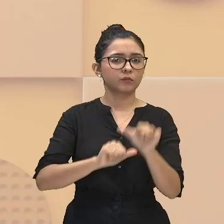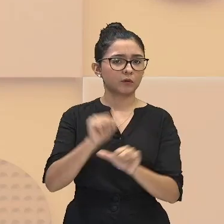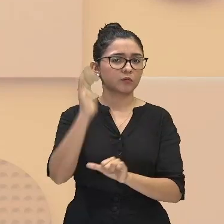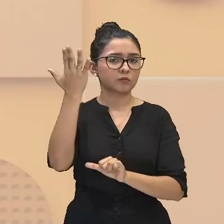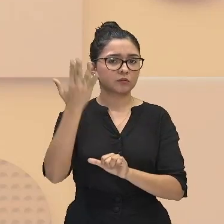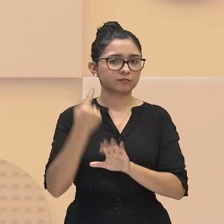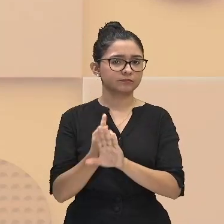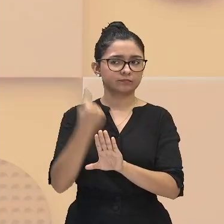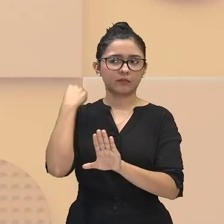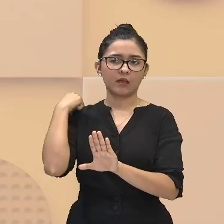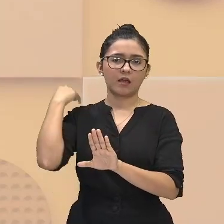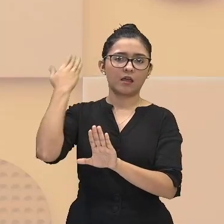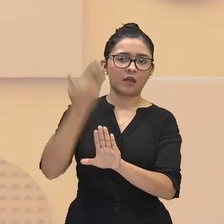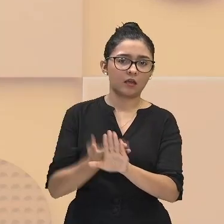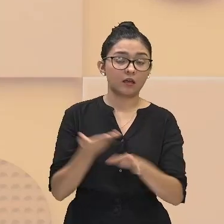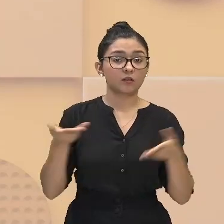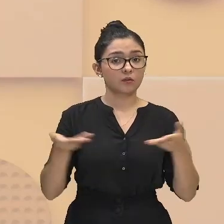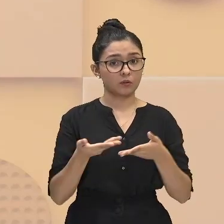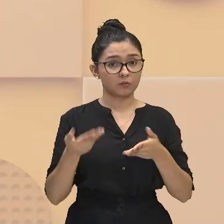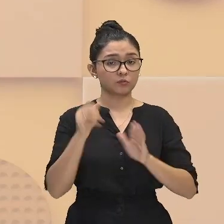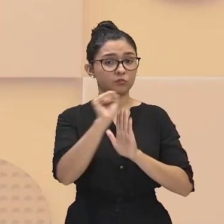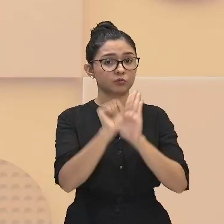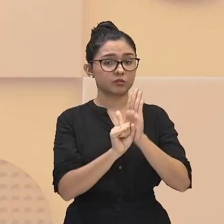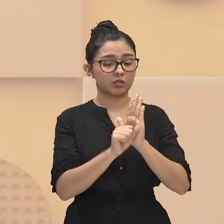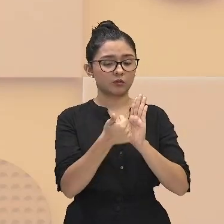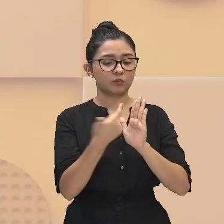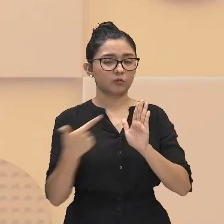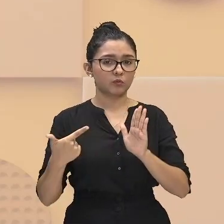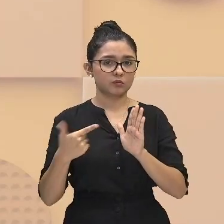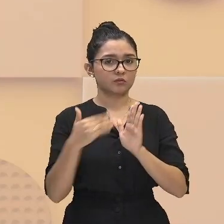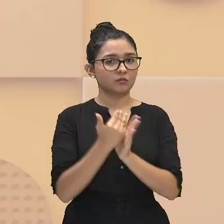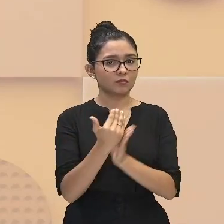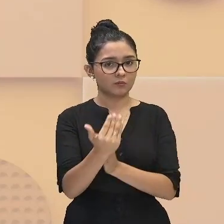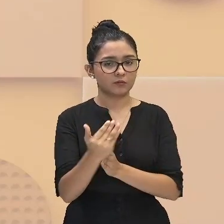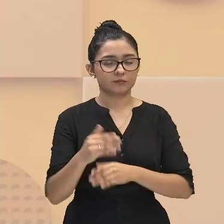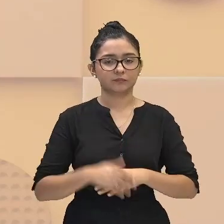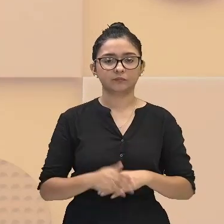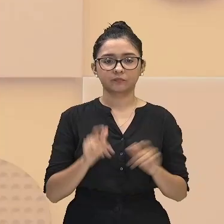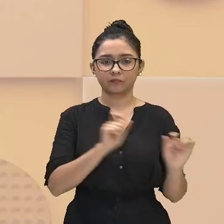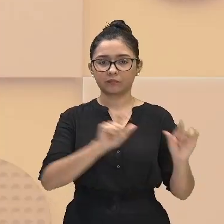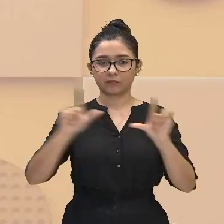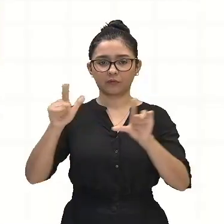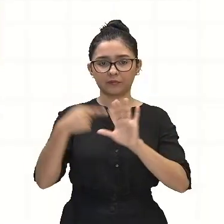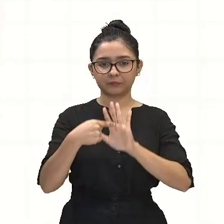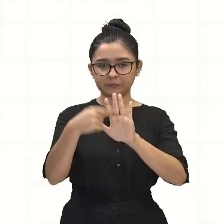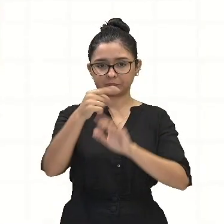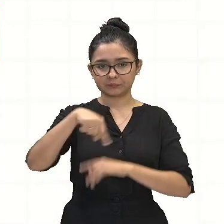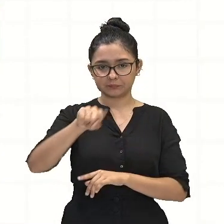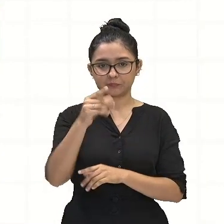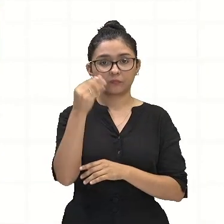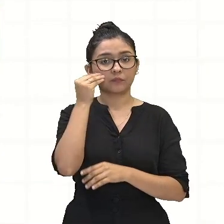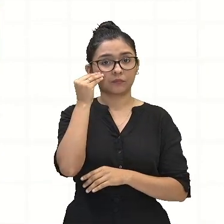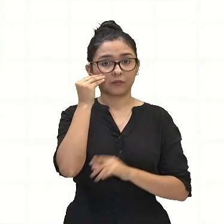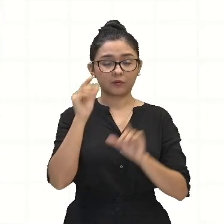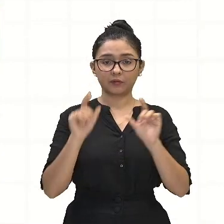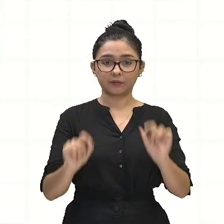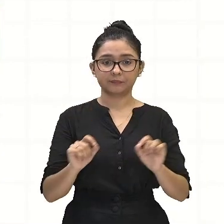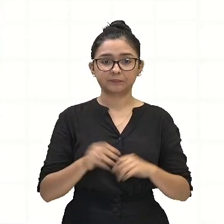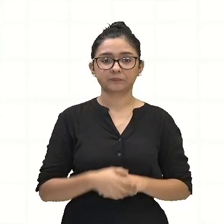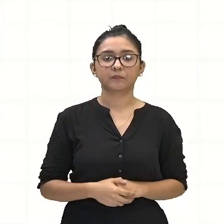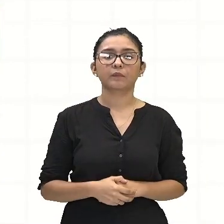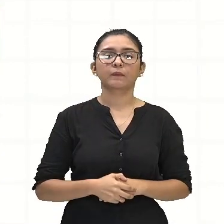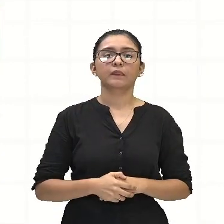vão ocorrer a partir do século XII. Na próxima cartela, nós vamos observar